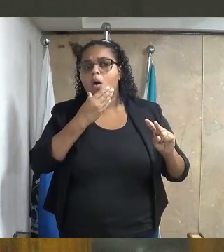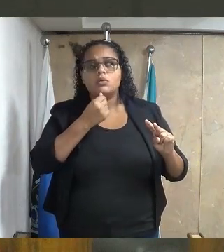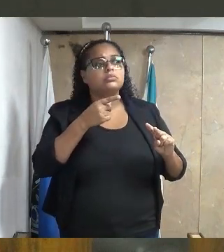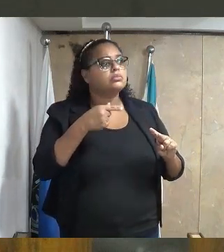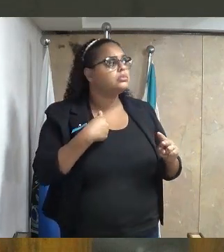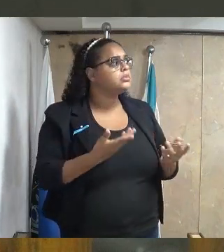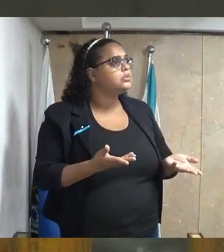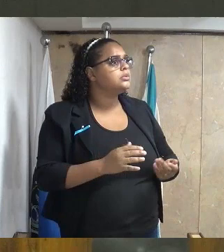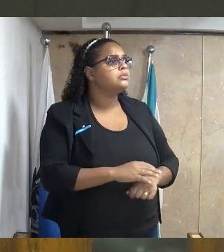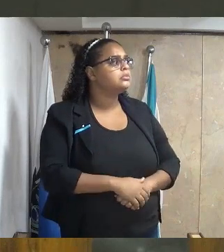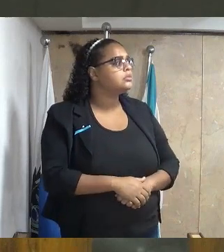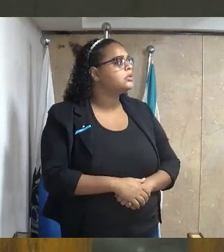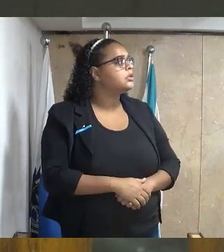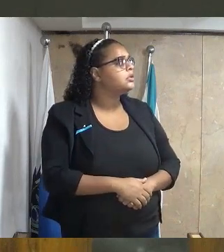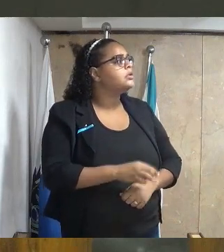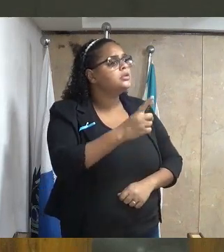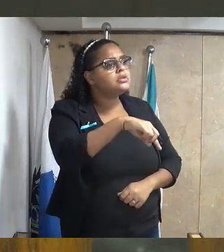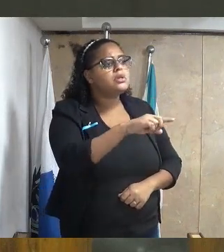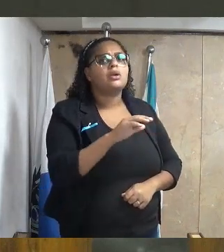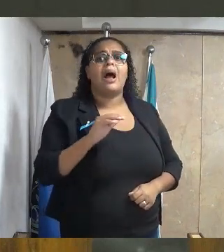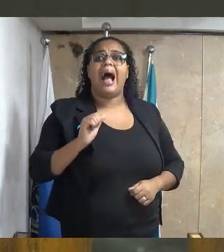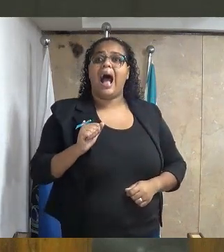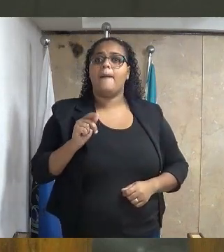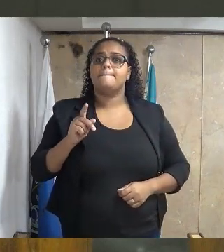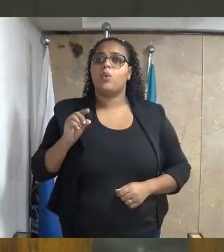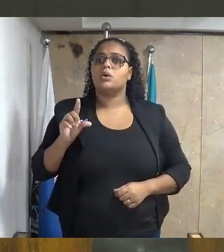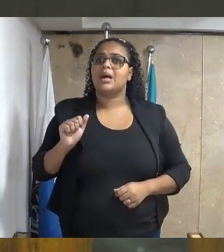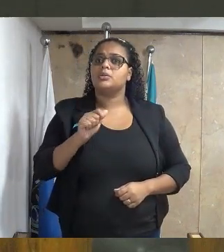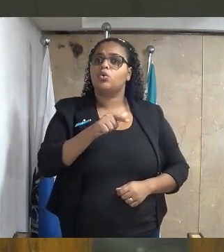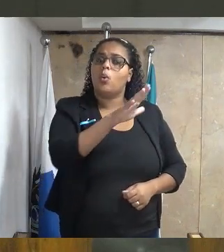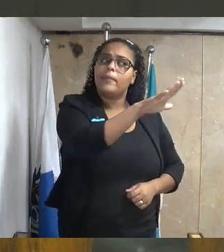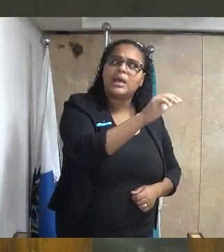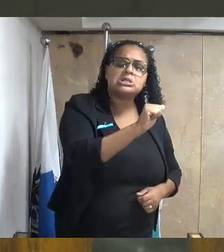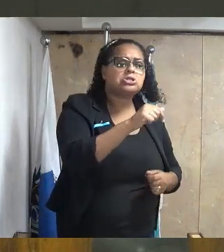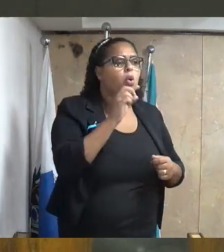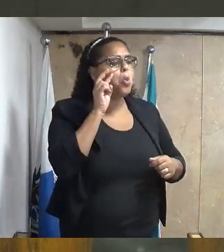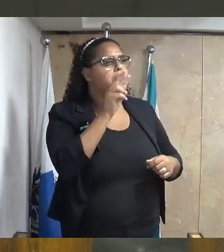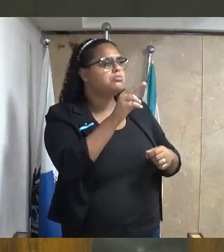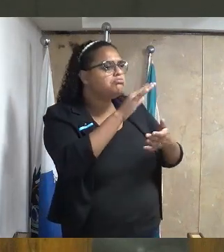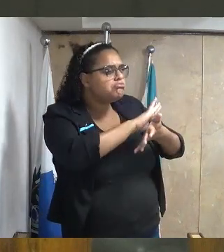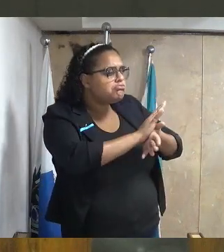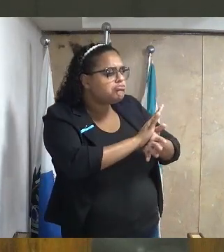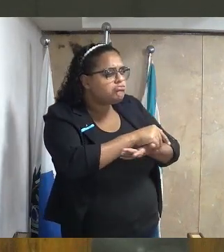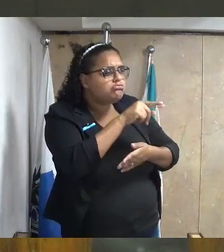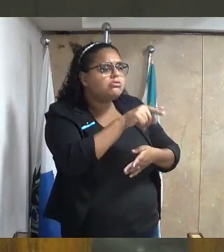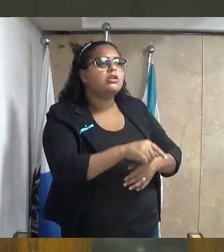abordados de forma covarde e preconceituosas.